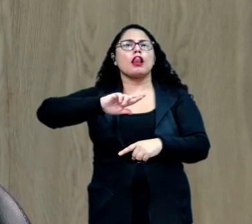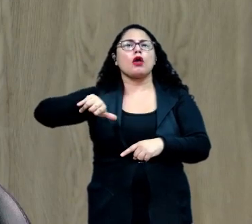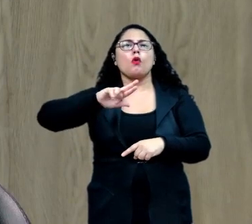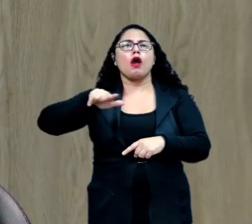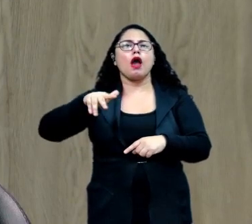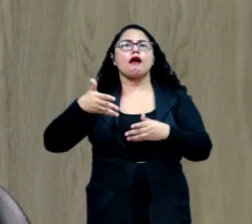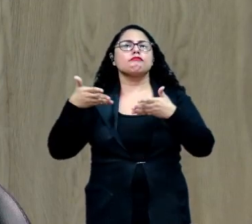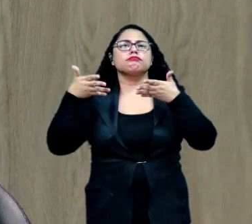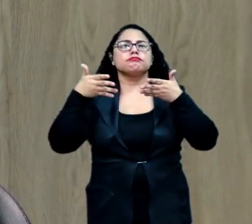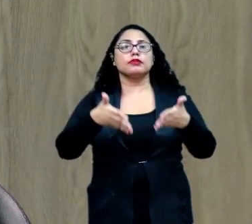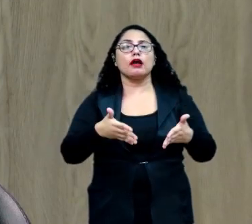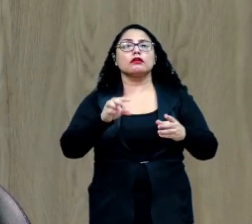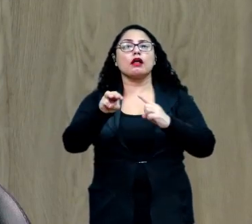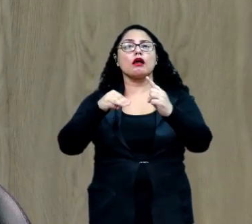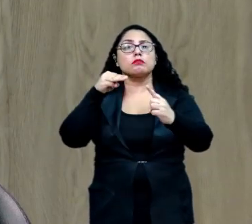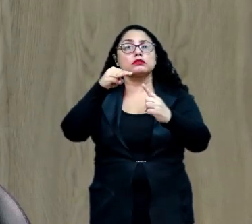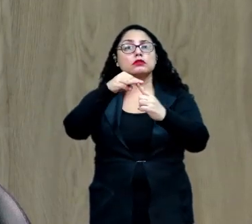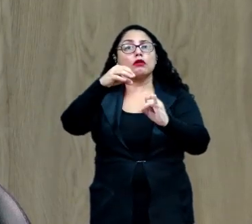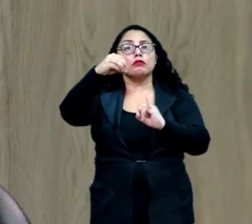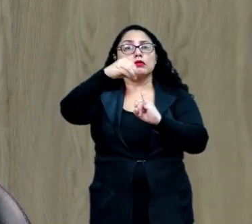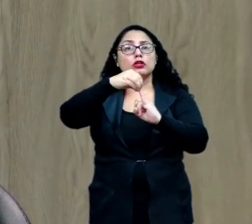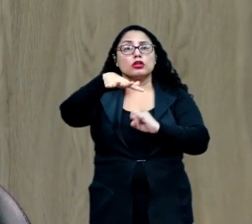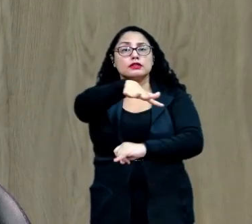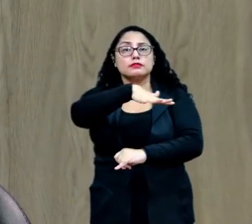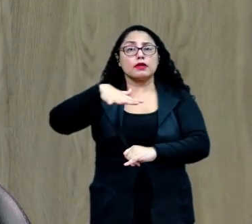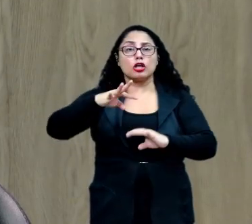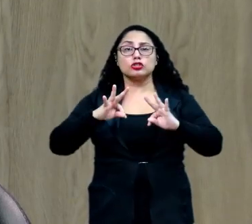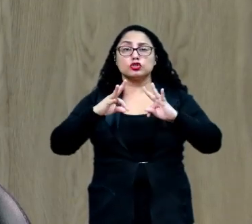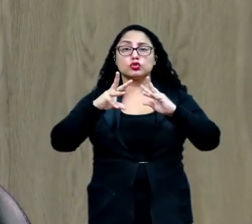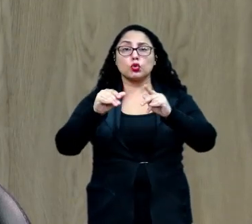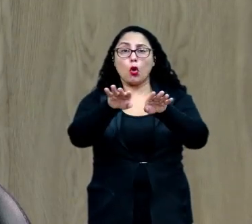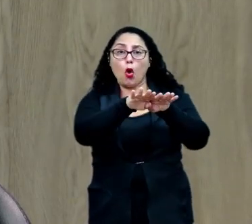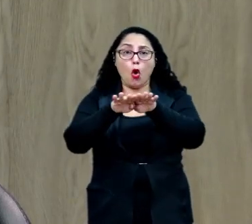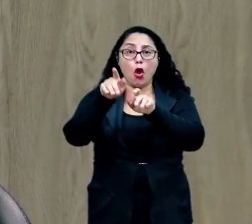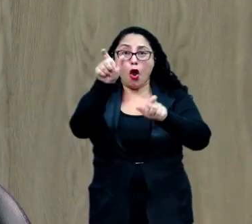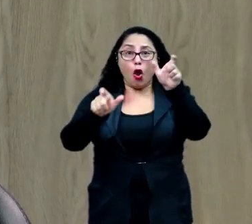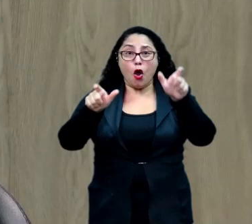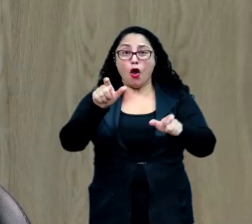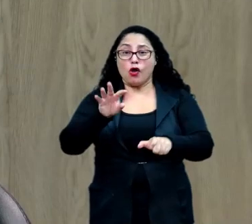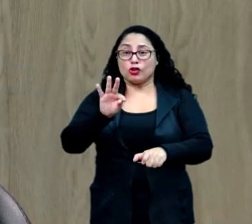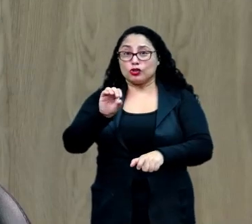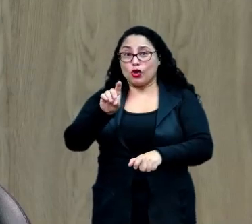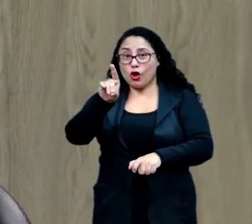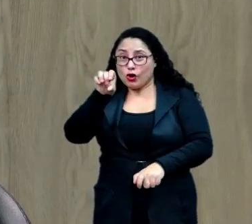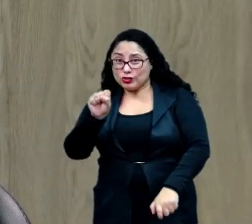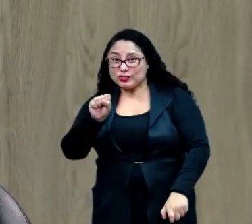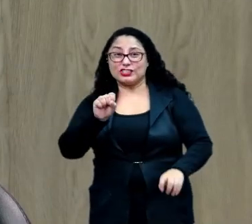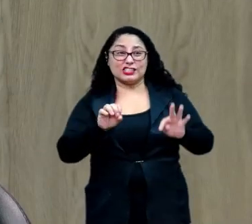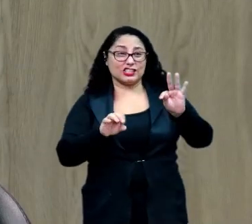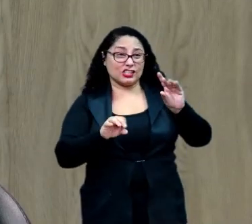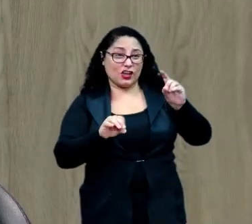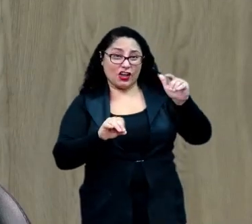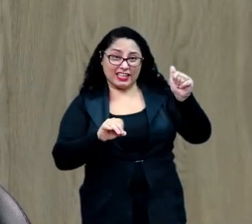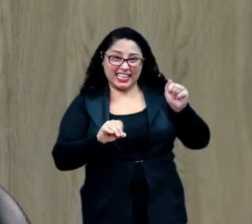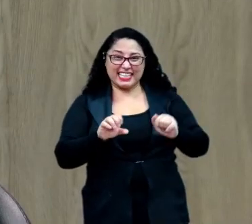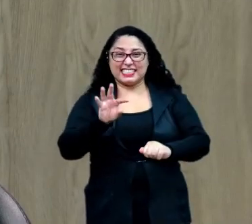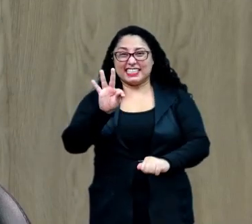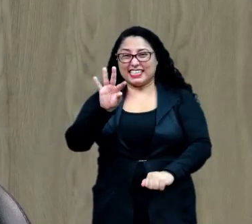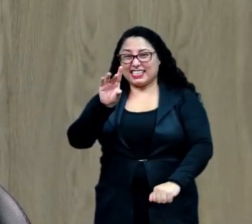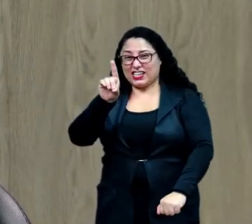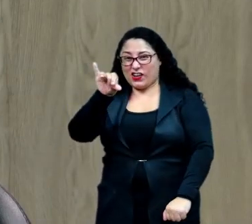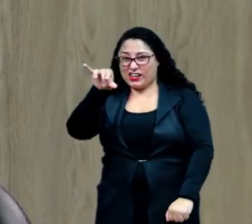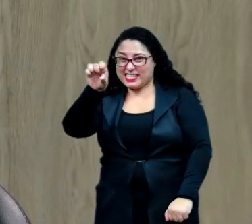faz parte da missão do IFB, né? Somos um espaço para todos e todas e todes, e todo mundo precisa se sentir acolhido